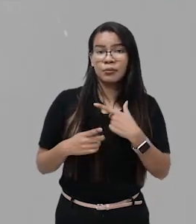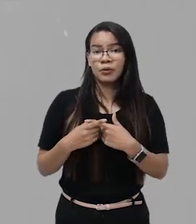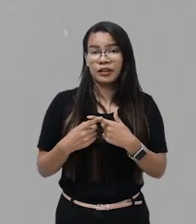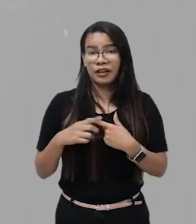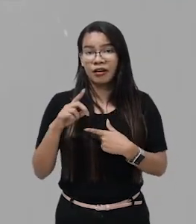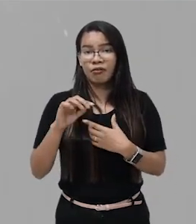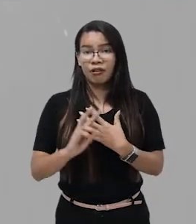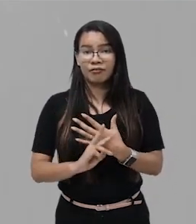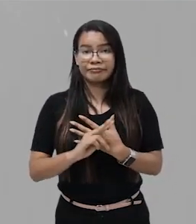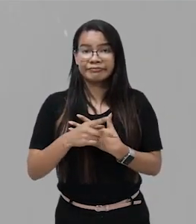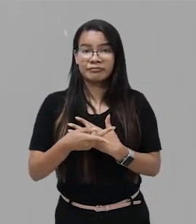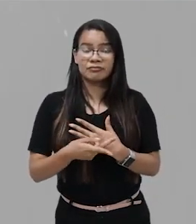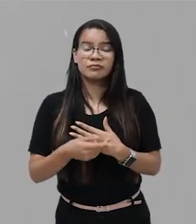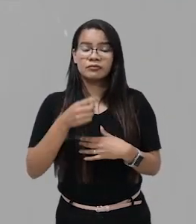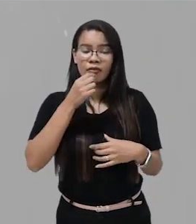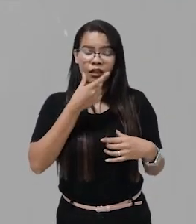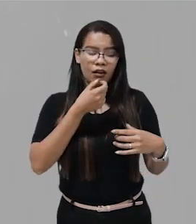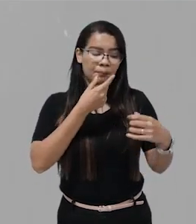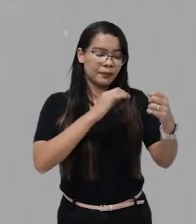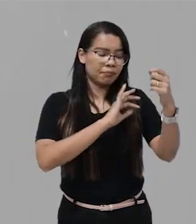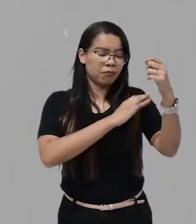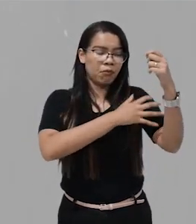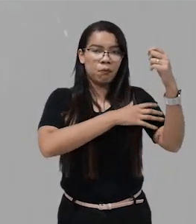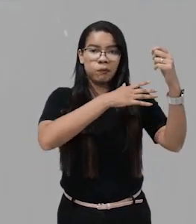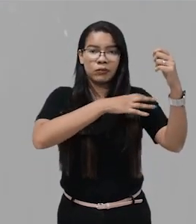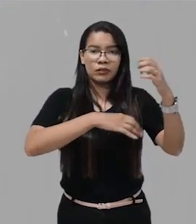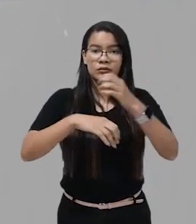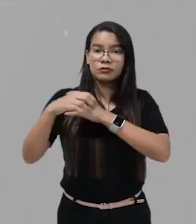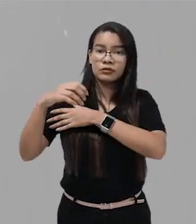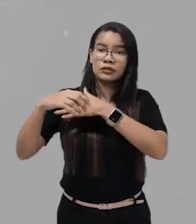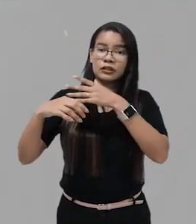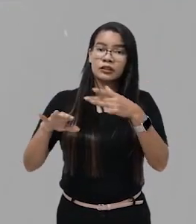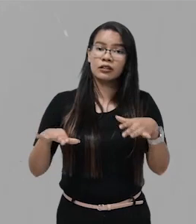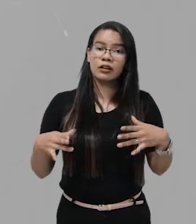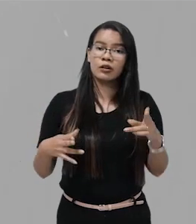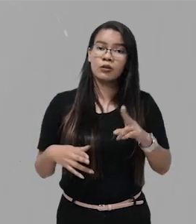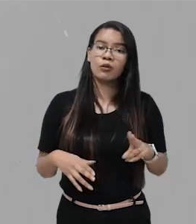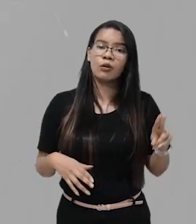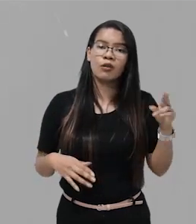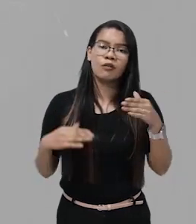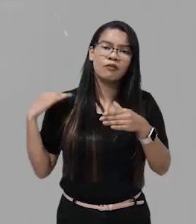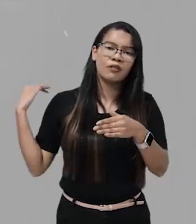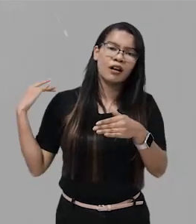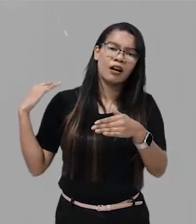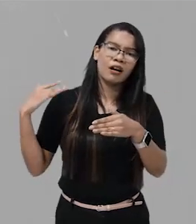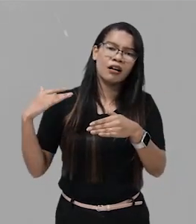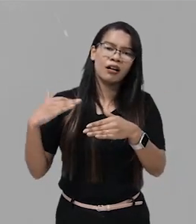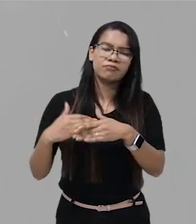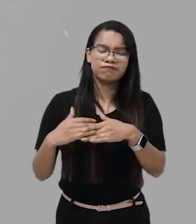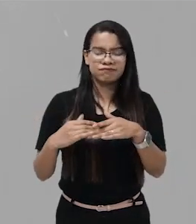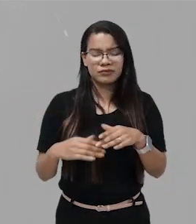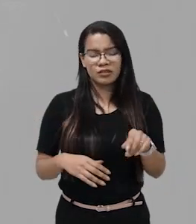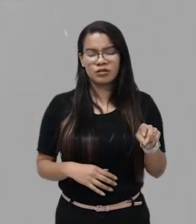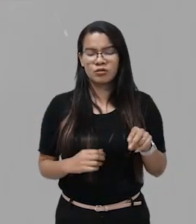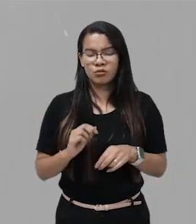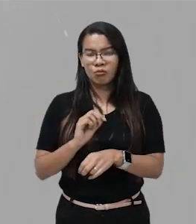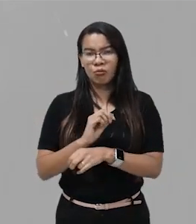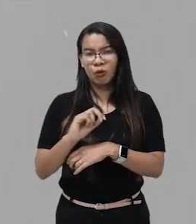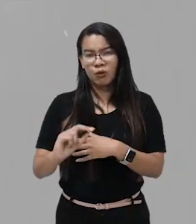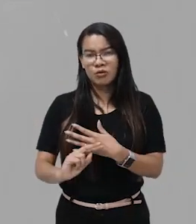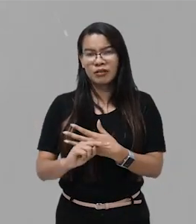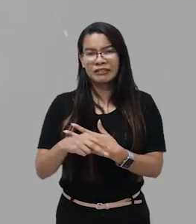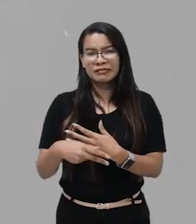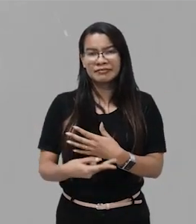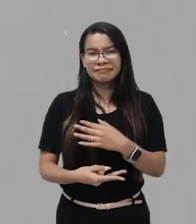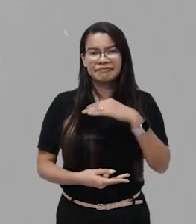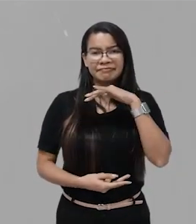virilizantes dos anabolizantes, tá certo? Aí o uso traz uma série de consequências para esse indivíduo. O que